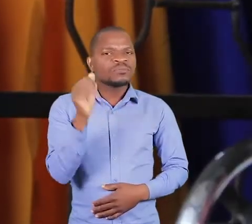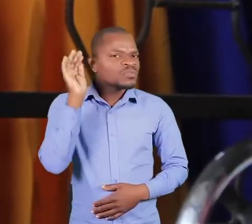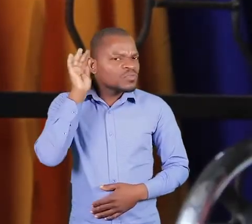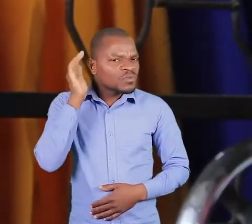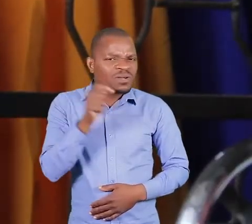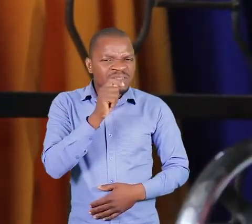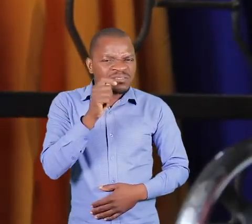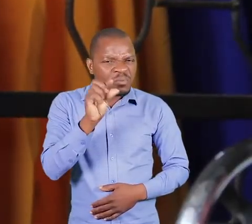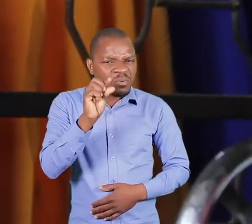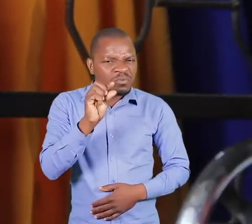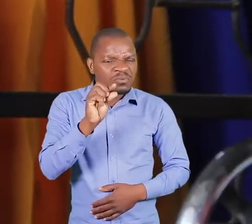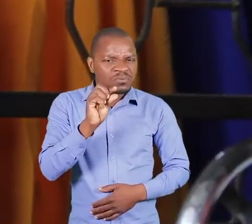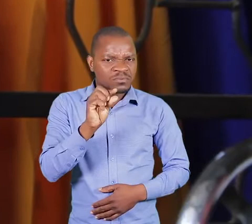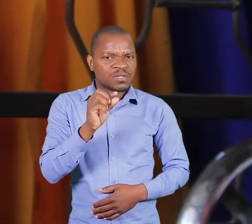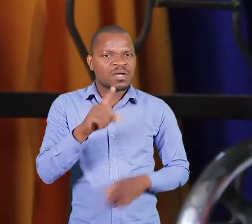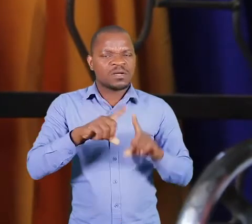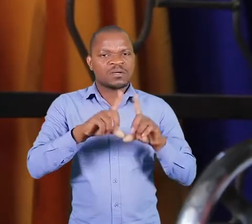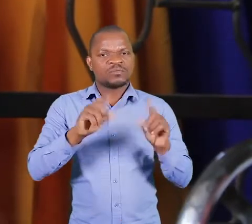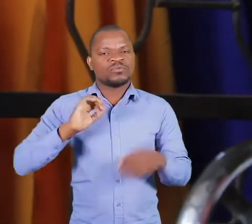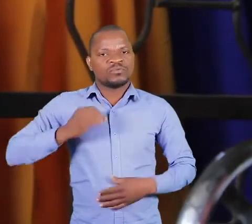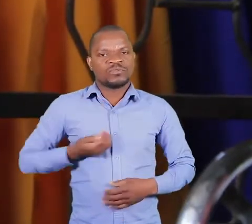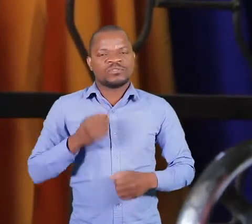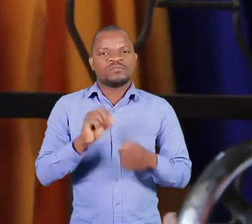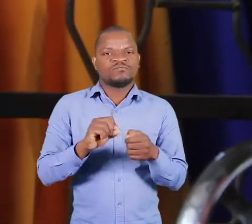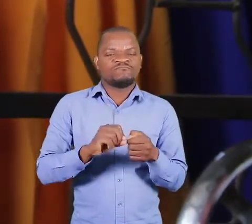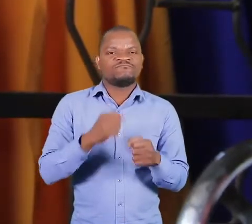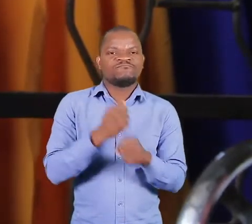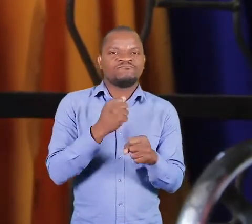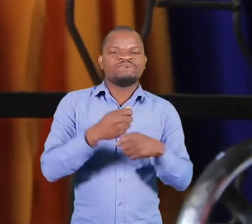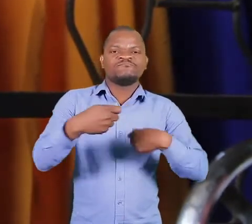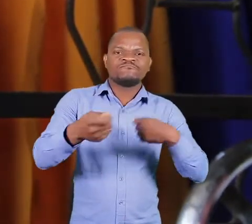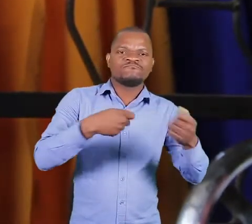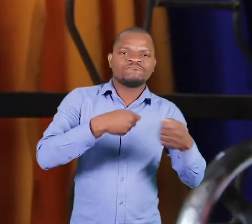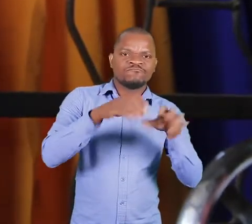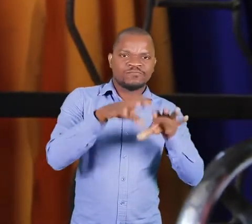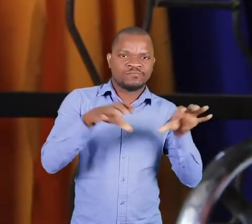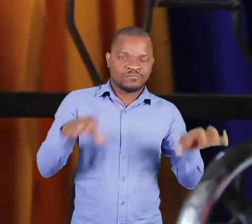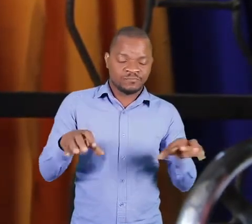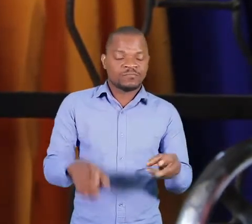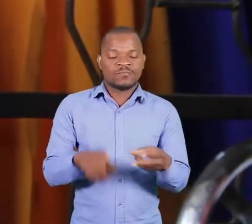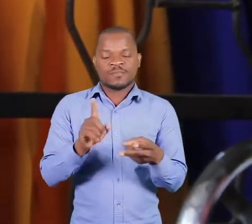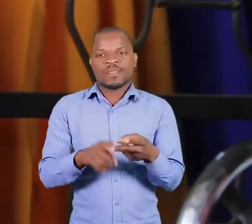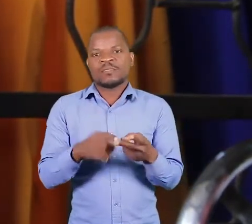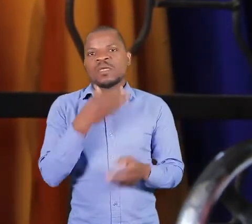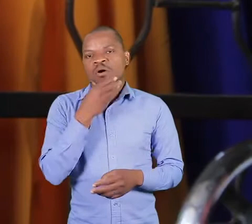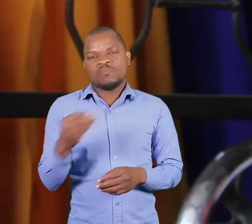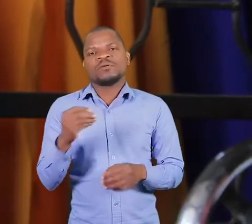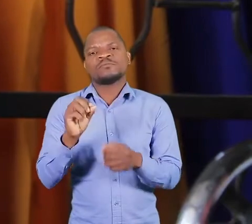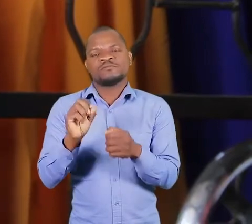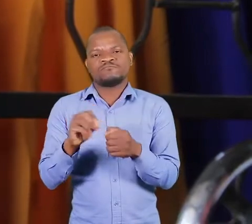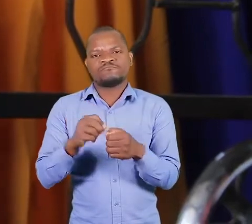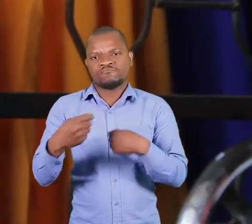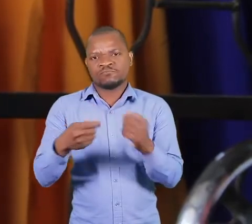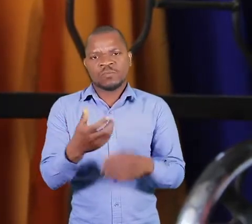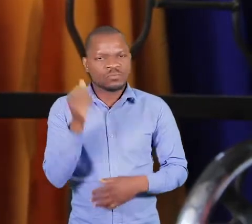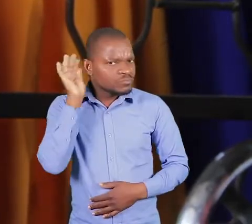vamos acompanhar uma pequena nota de reportagem que traz o dia a dia de algumas mulheres que vendem no mercado e de alguns homens também que estão lá neste ramo